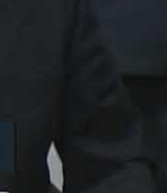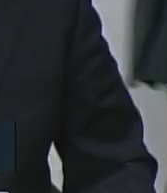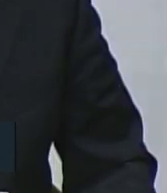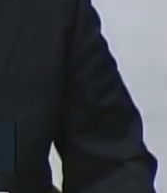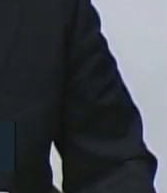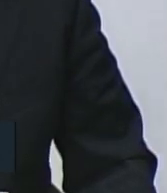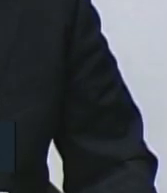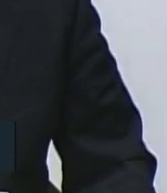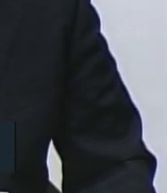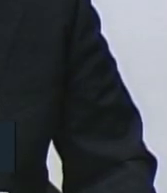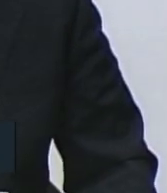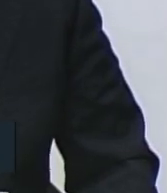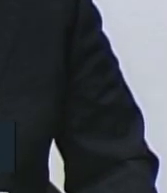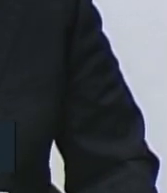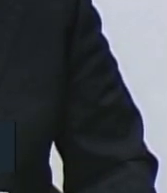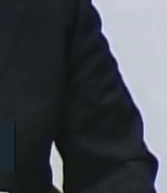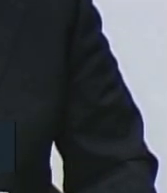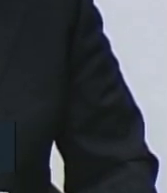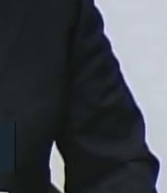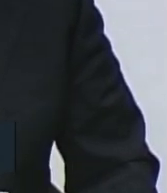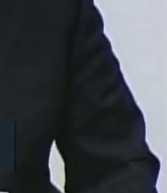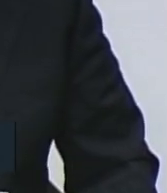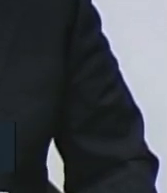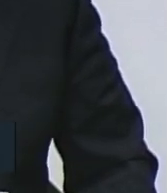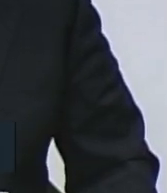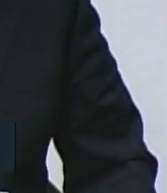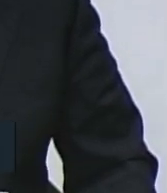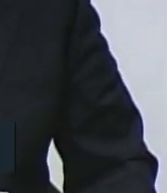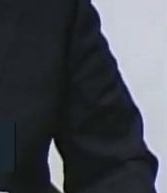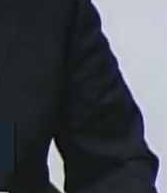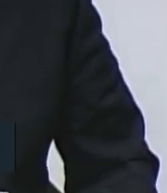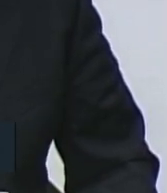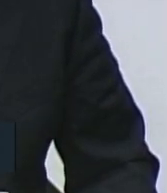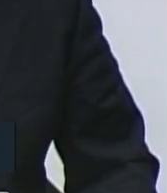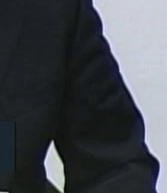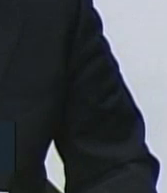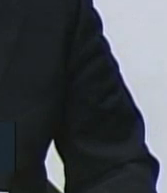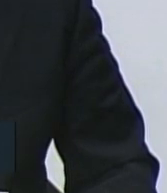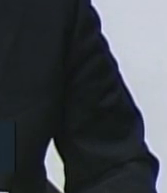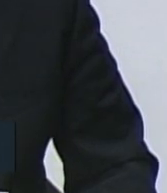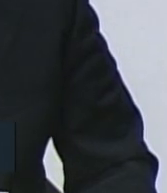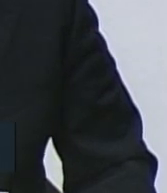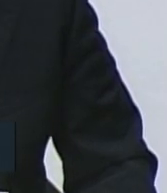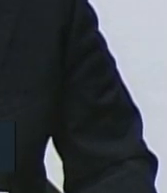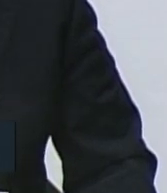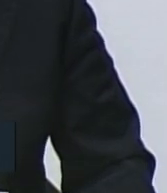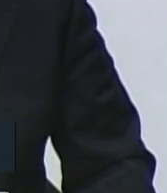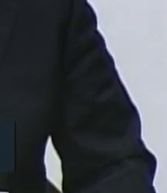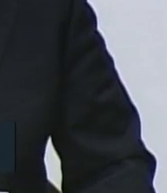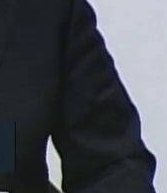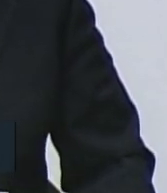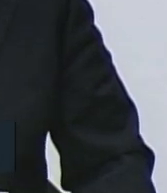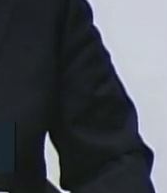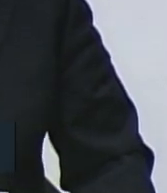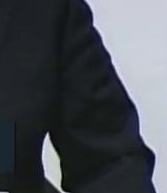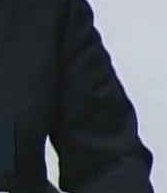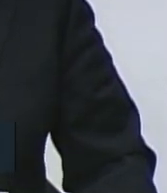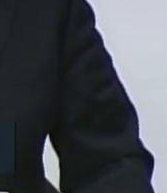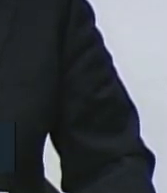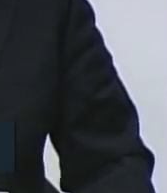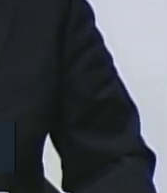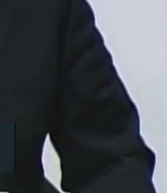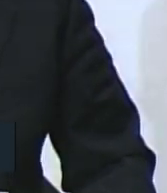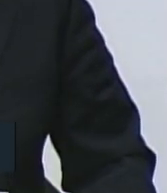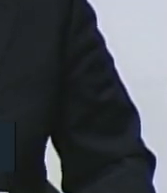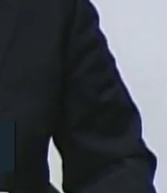pública. Nós chegamos à conclusão que a criação do Ministério, a criação de secretarias estaduais e municipais, permitiu ao